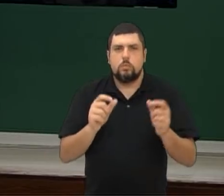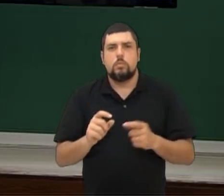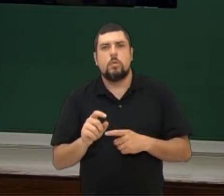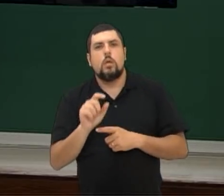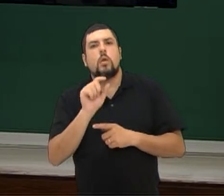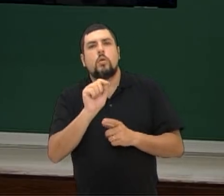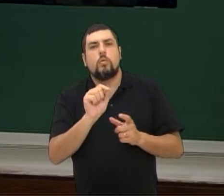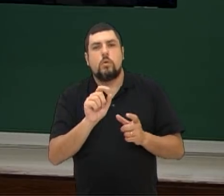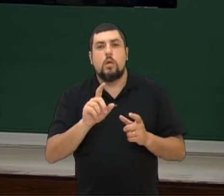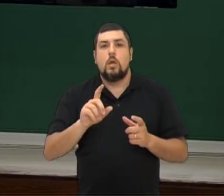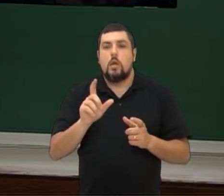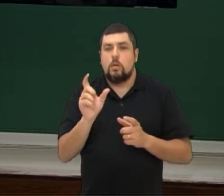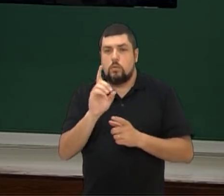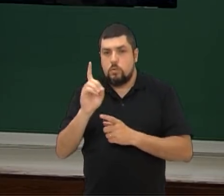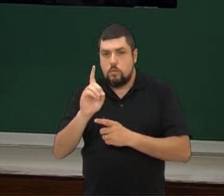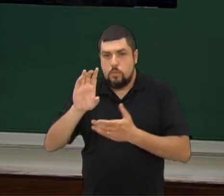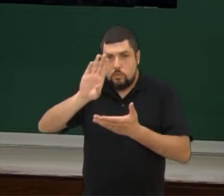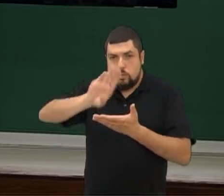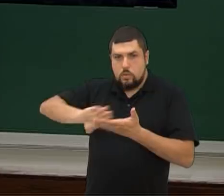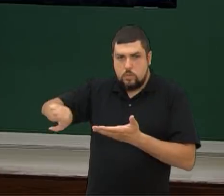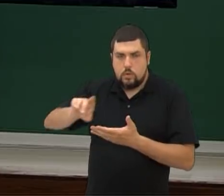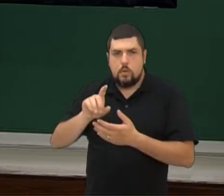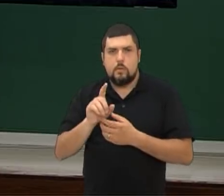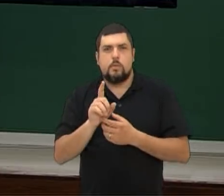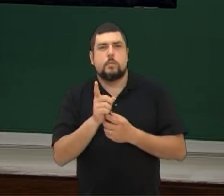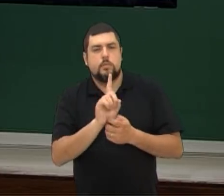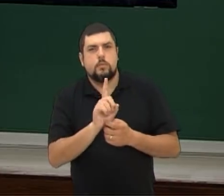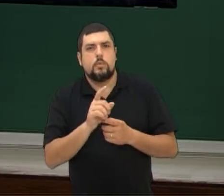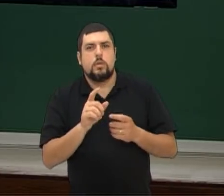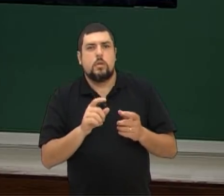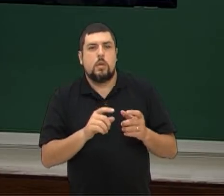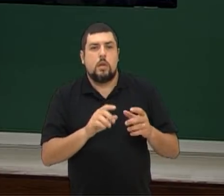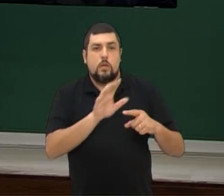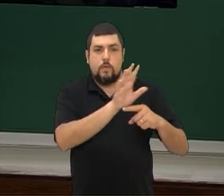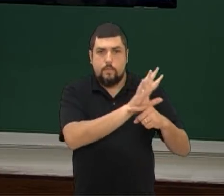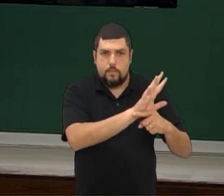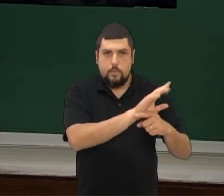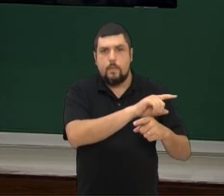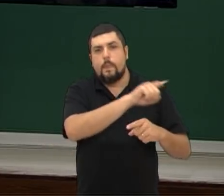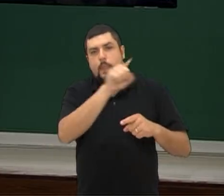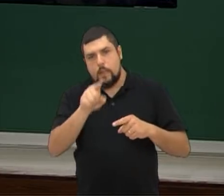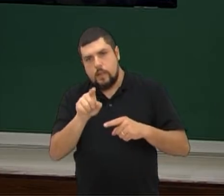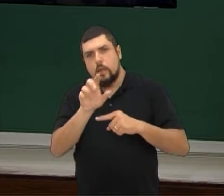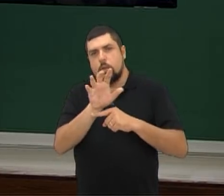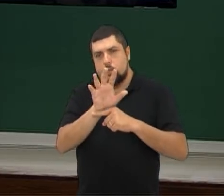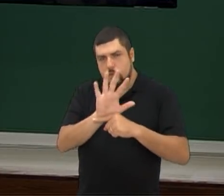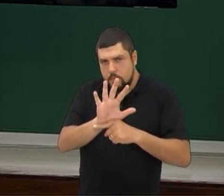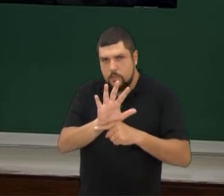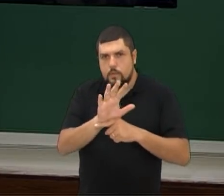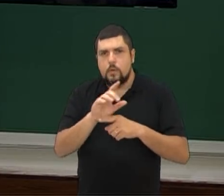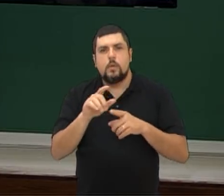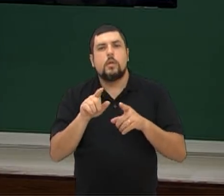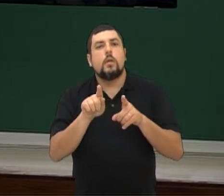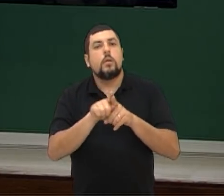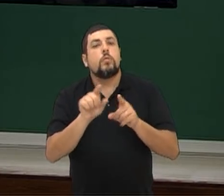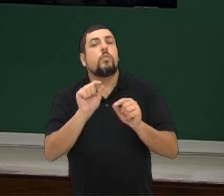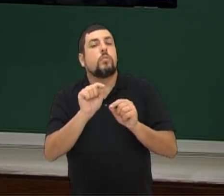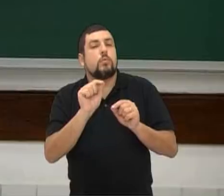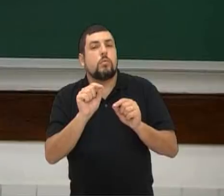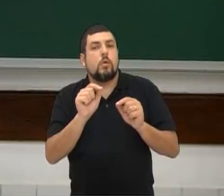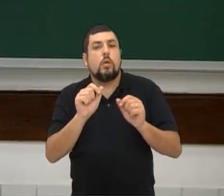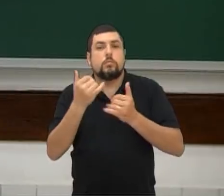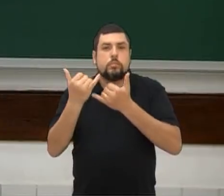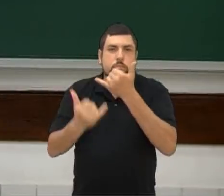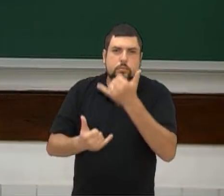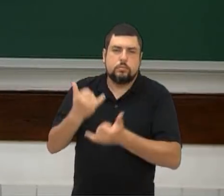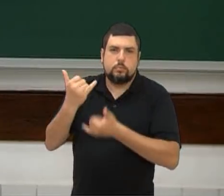o domésticas. Ele está incluindo este filme e este filme fazem o quê? Divertem. Então, quando